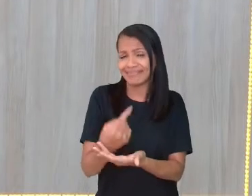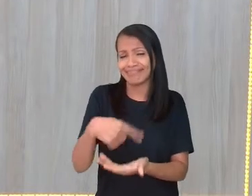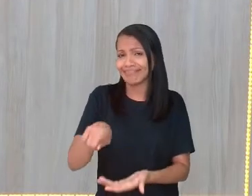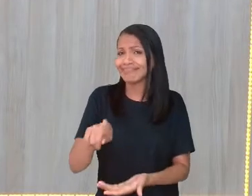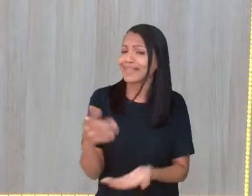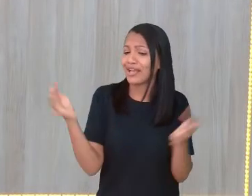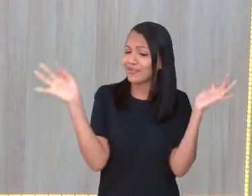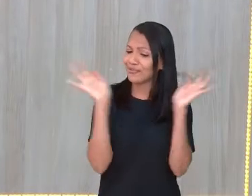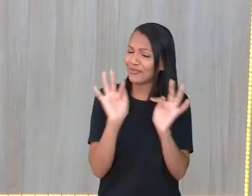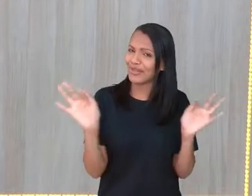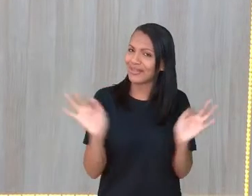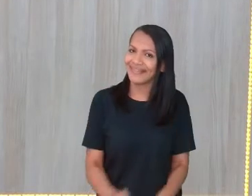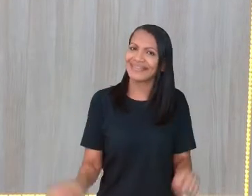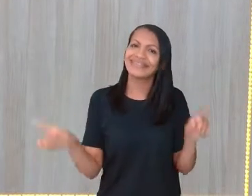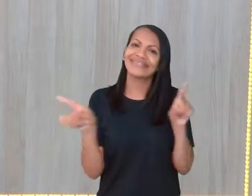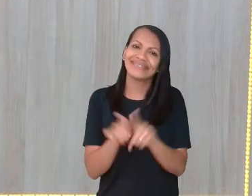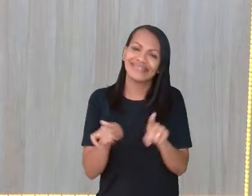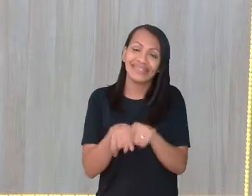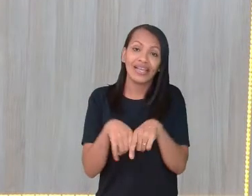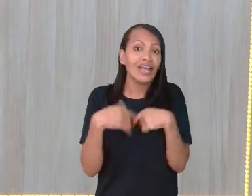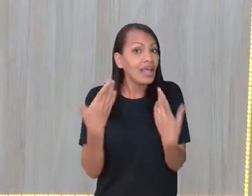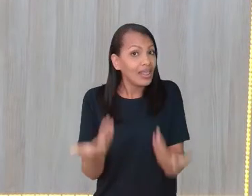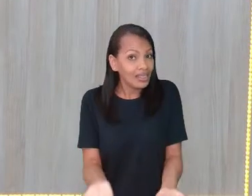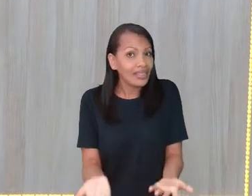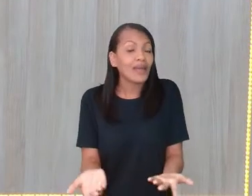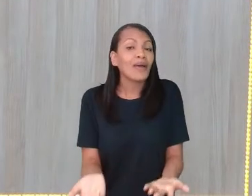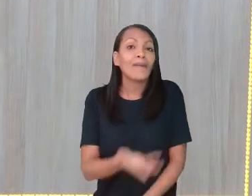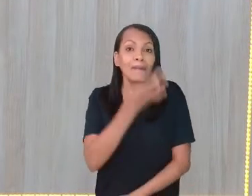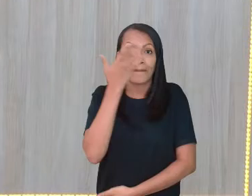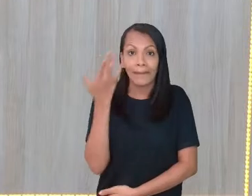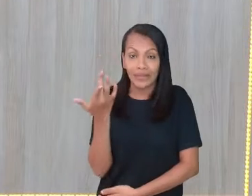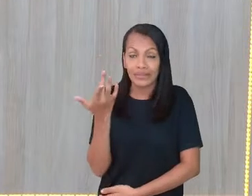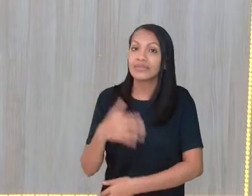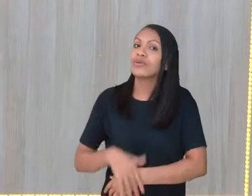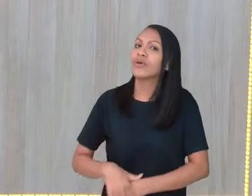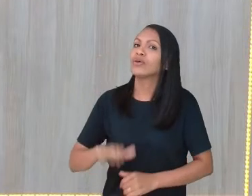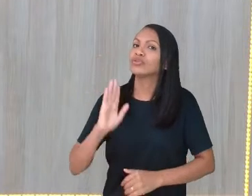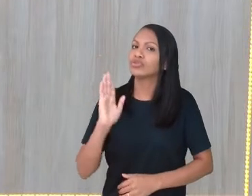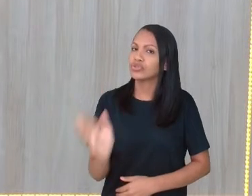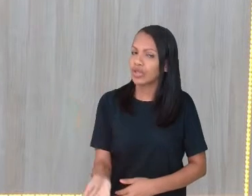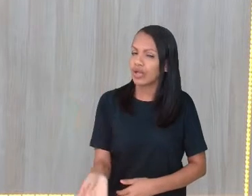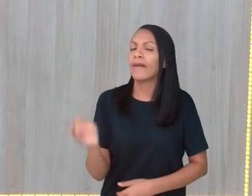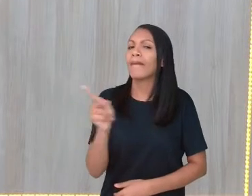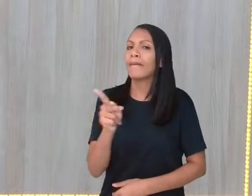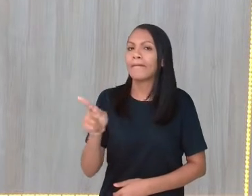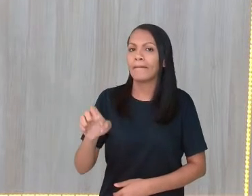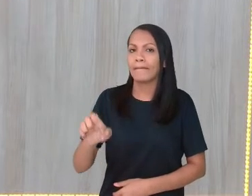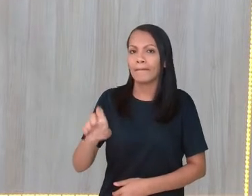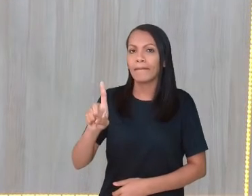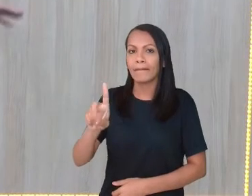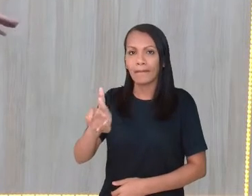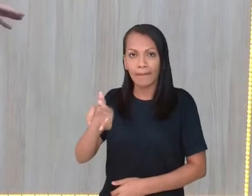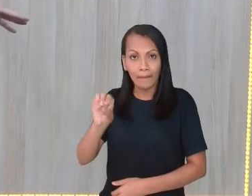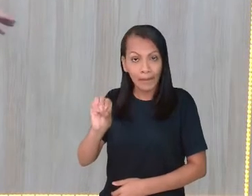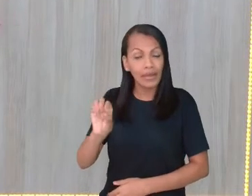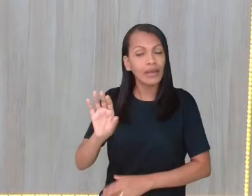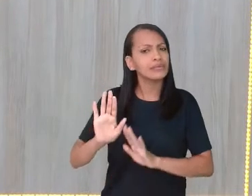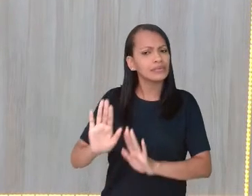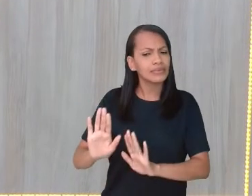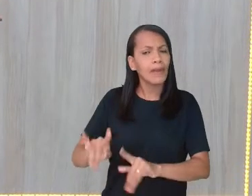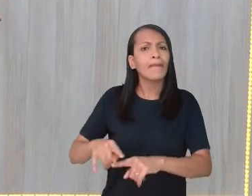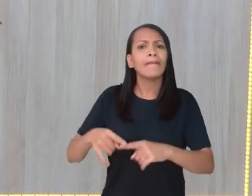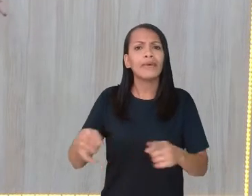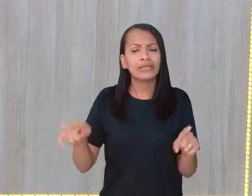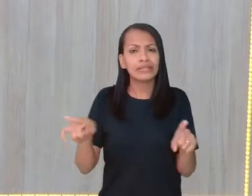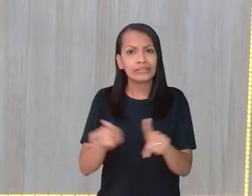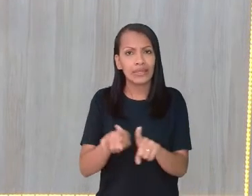ficar ali feliz também, né? Então é isso, pessoas. Eu estou acompanhando aqui, já falei o nome de Pedro, vou passar a bola para ele já já, mas